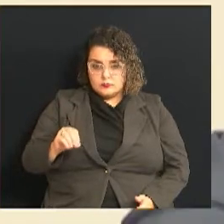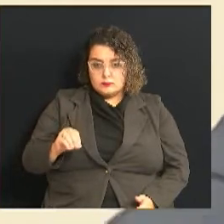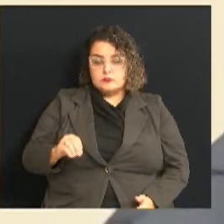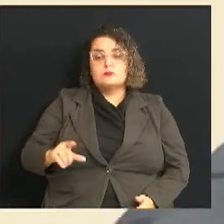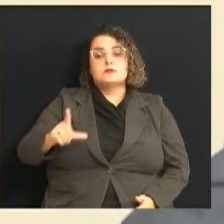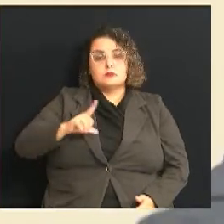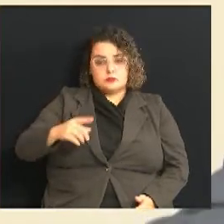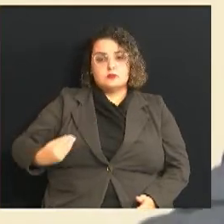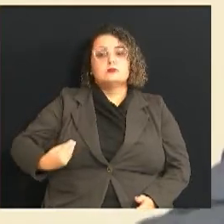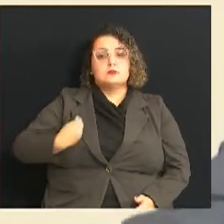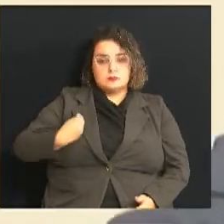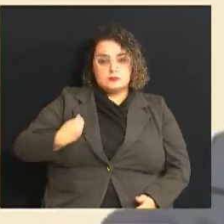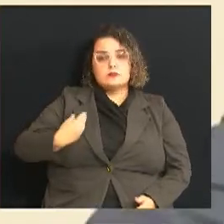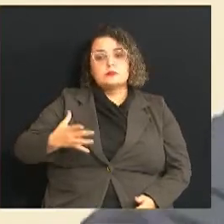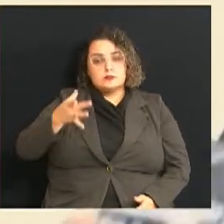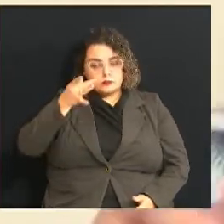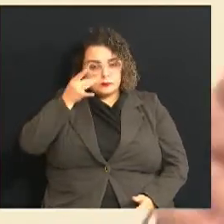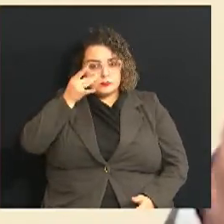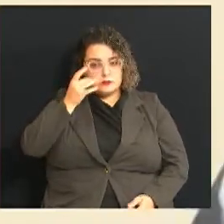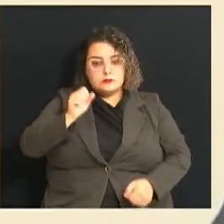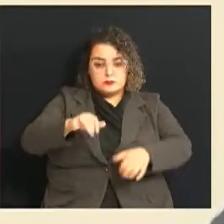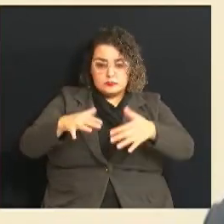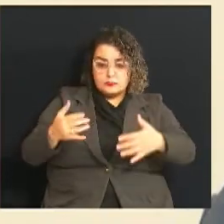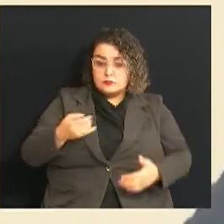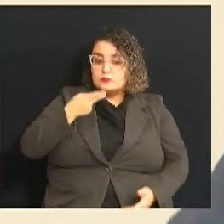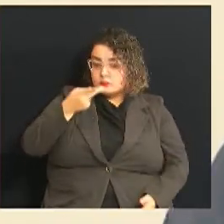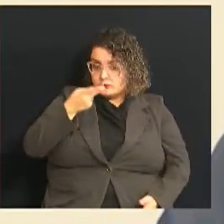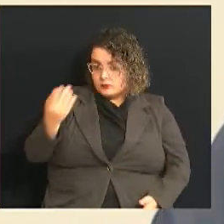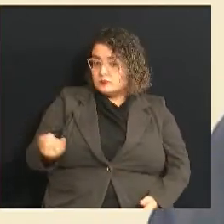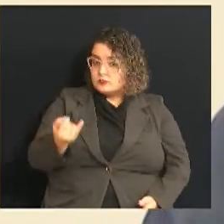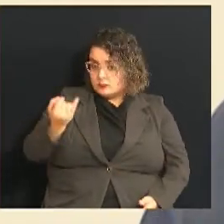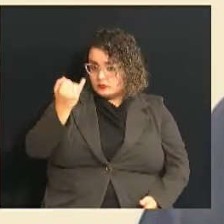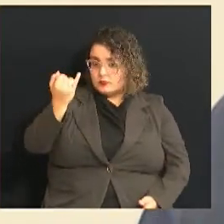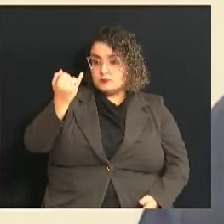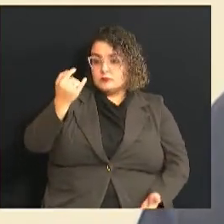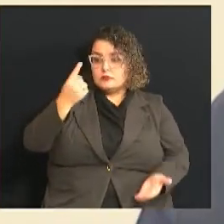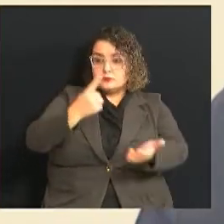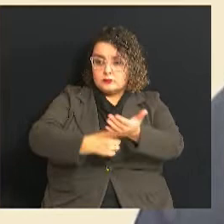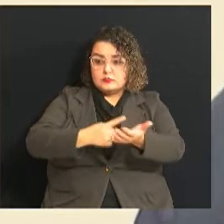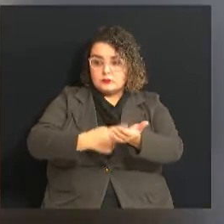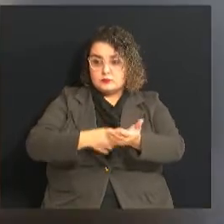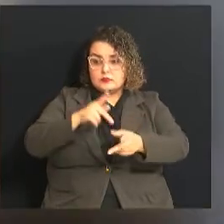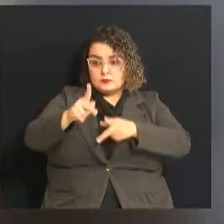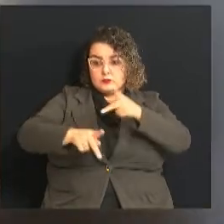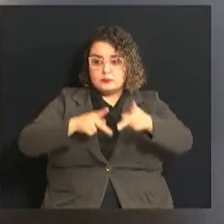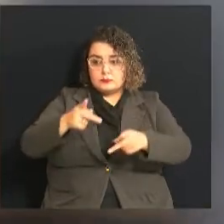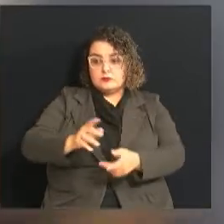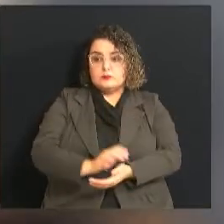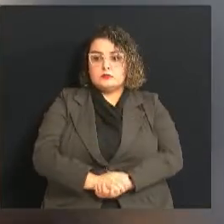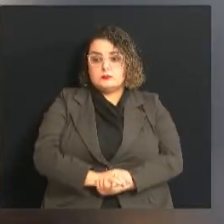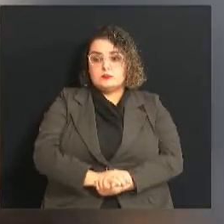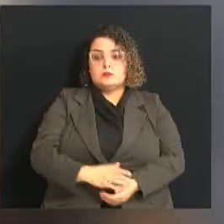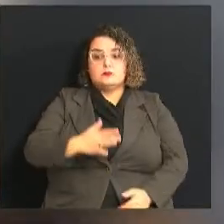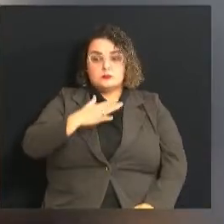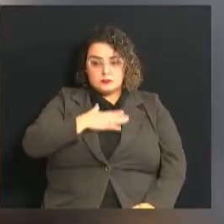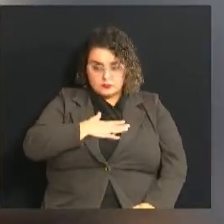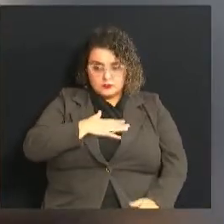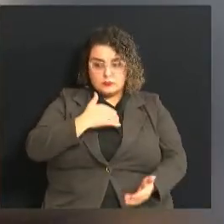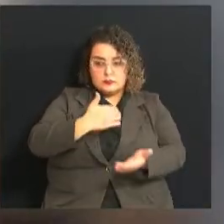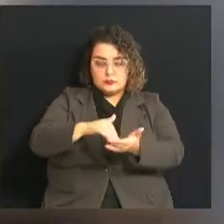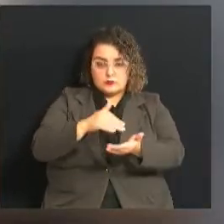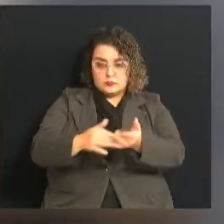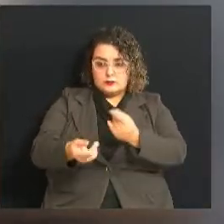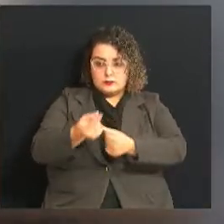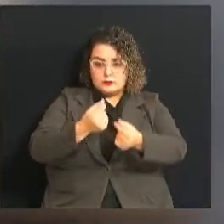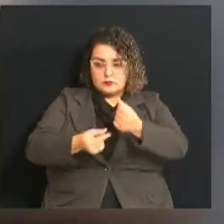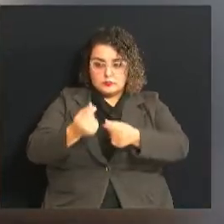na audiência e reforçou a importância deste compromisso com a população. Para mim, como secretário de Finanças,